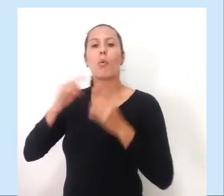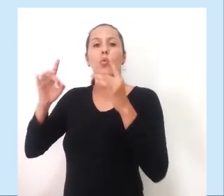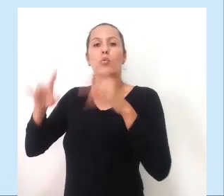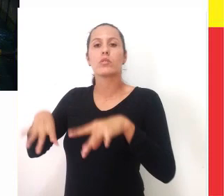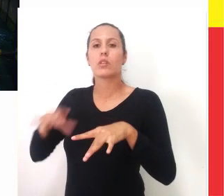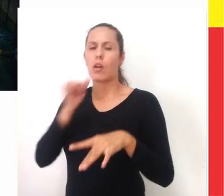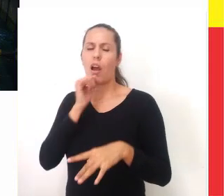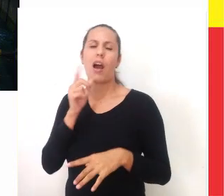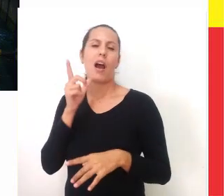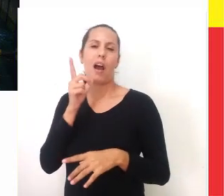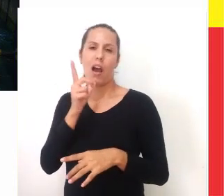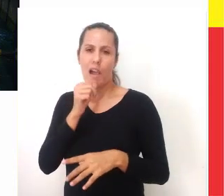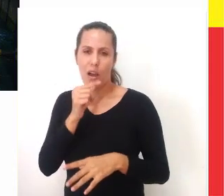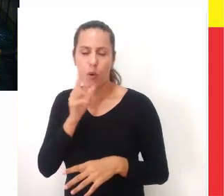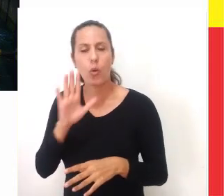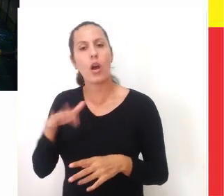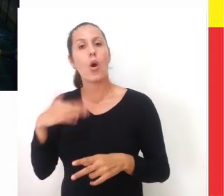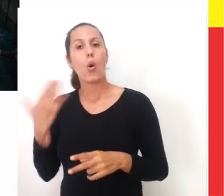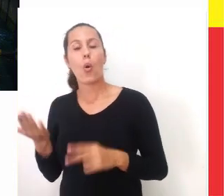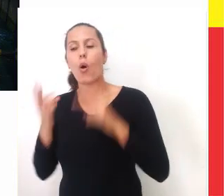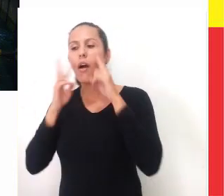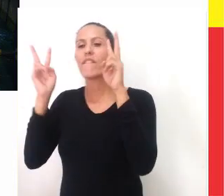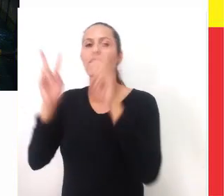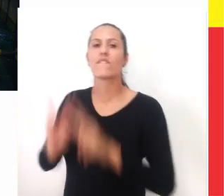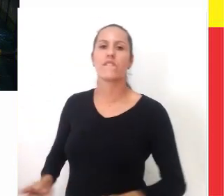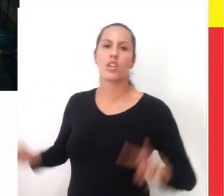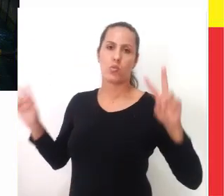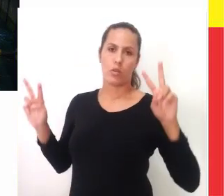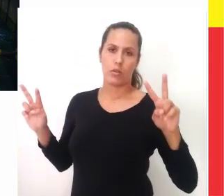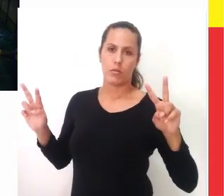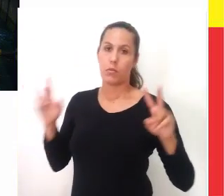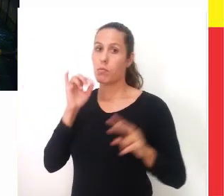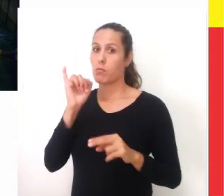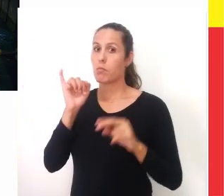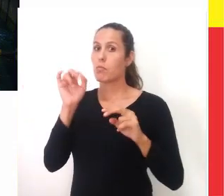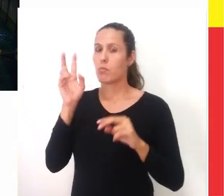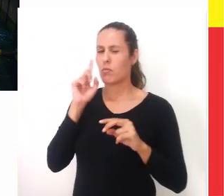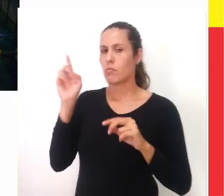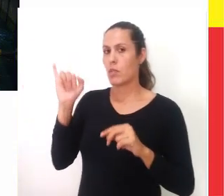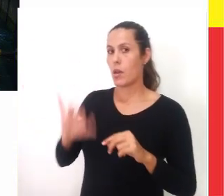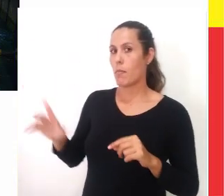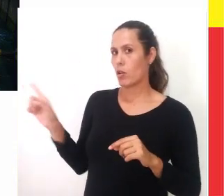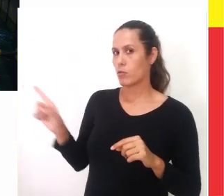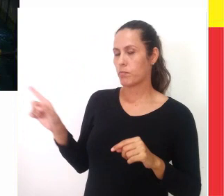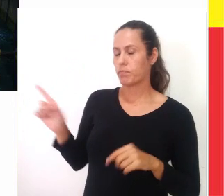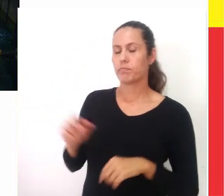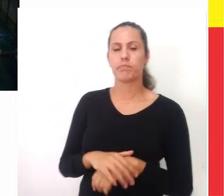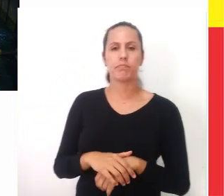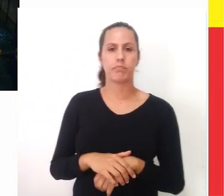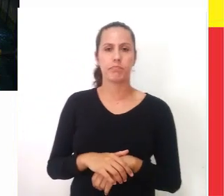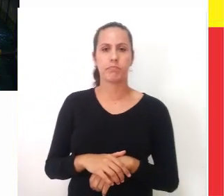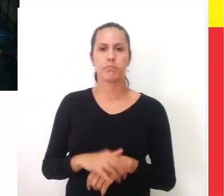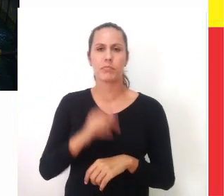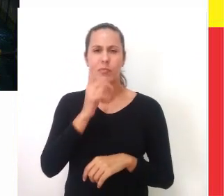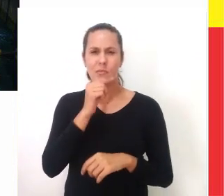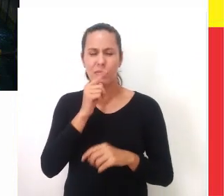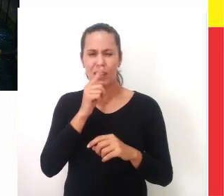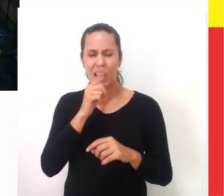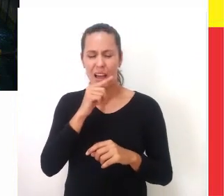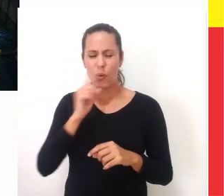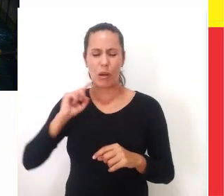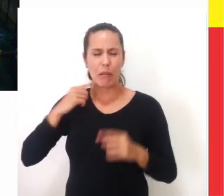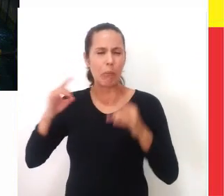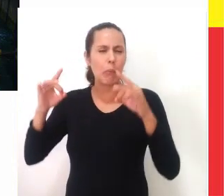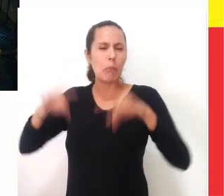gerar tipos de poluição, por exemplo, poluição da água ou poluição visual. Vejam a